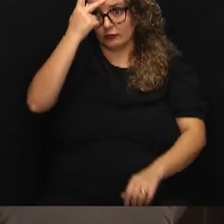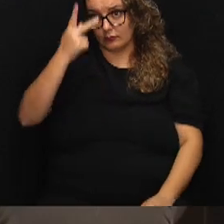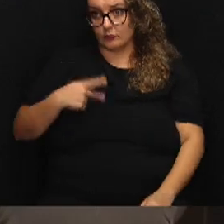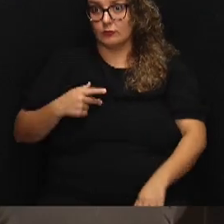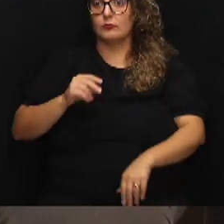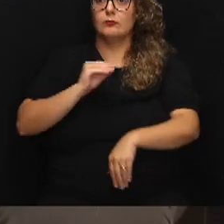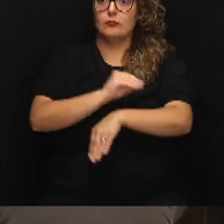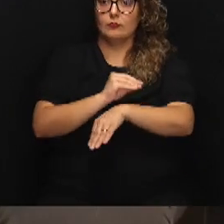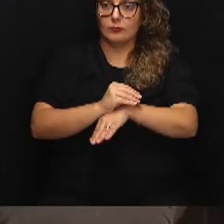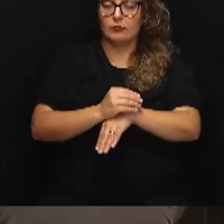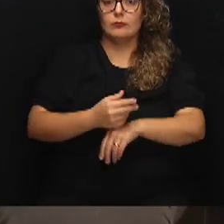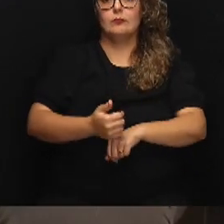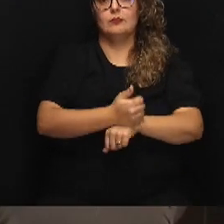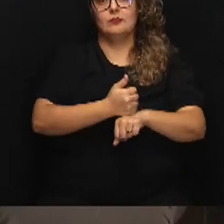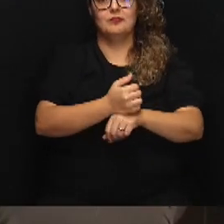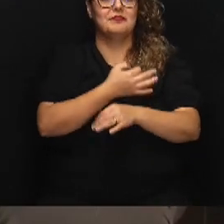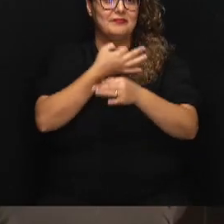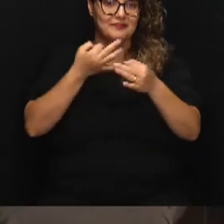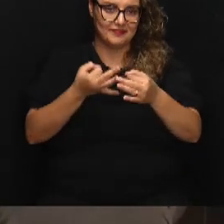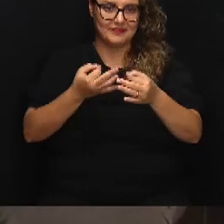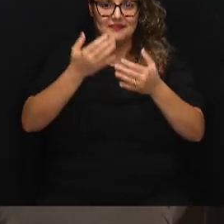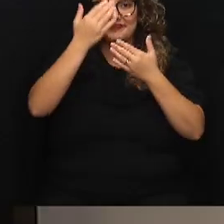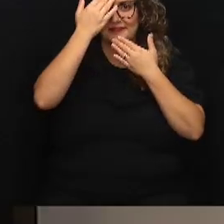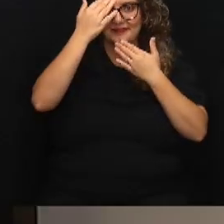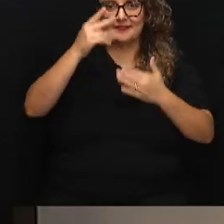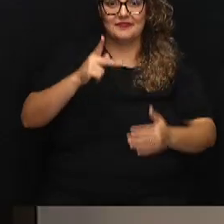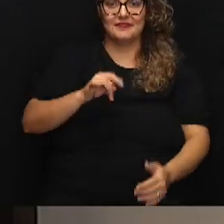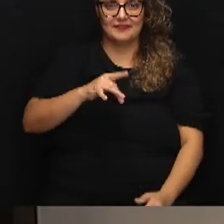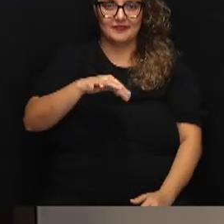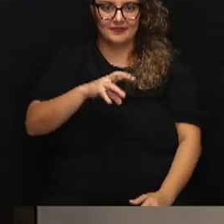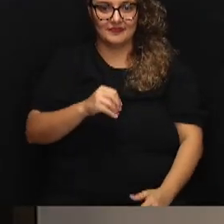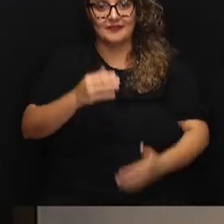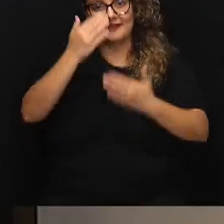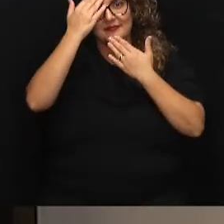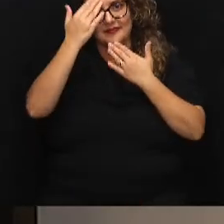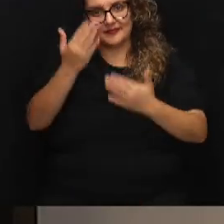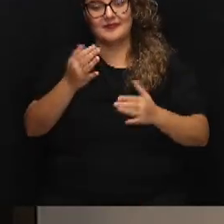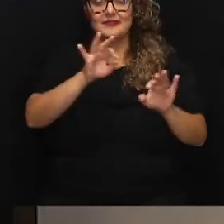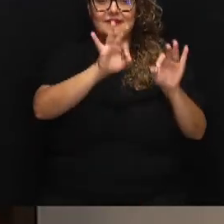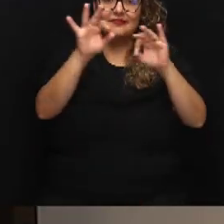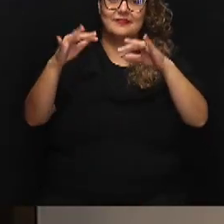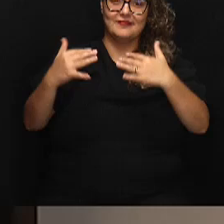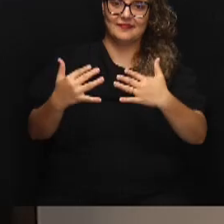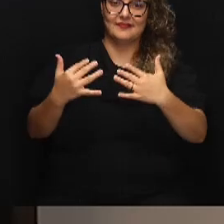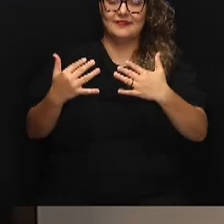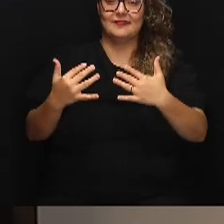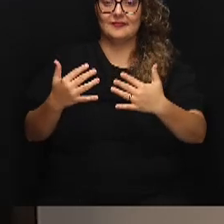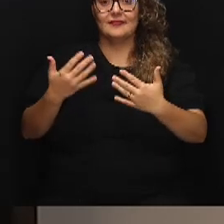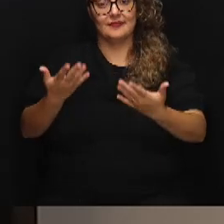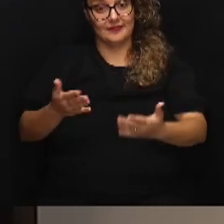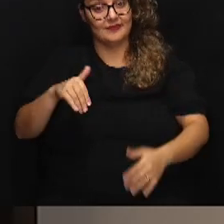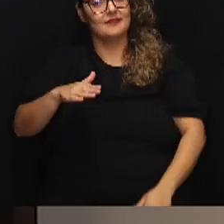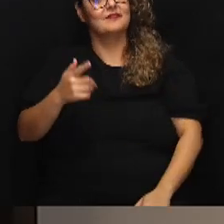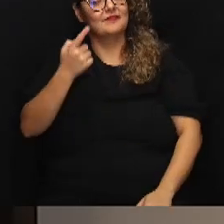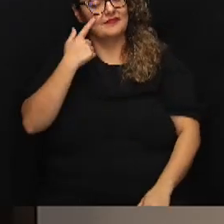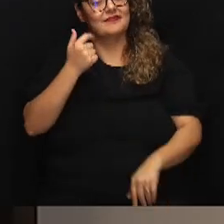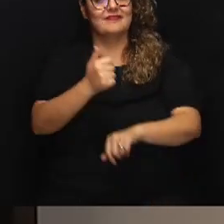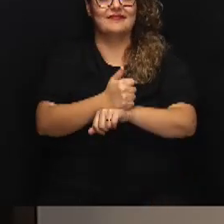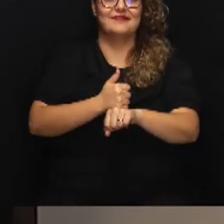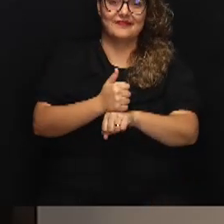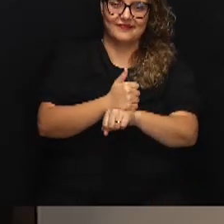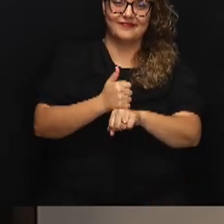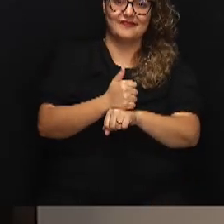carreira. Perfeito, muito obrigada. Eu agradeço você que nos acompanhou. Esse foi mais um Se Liga na